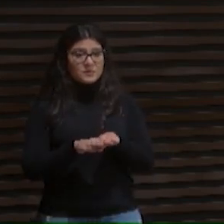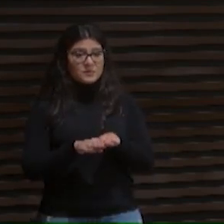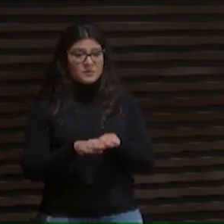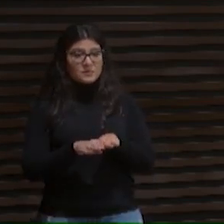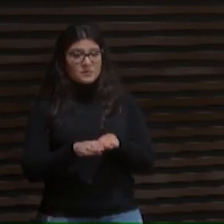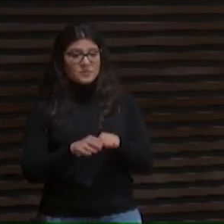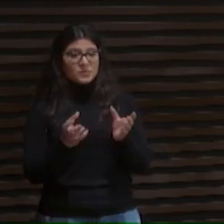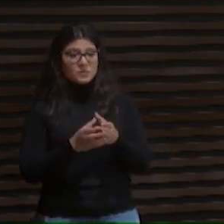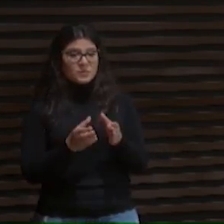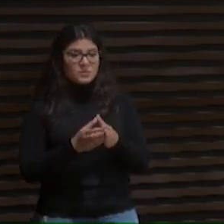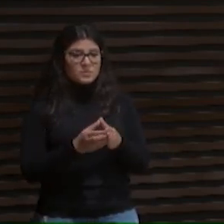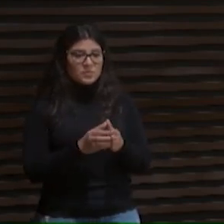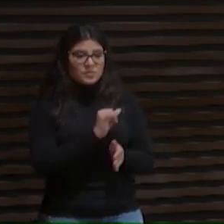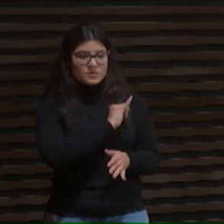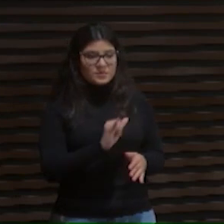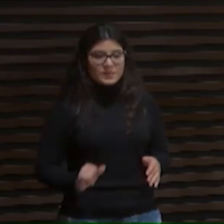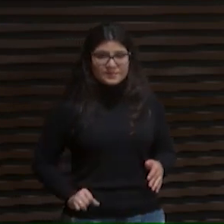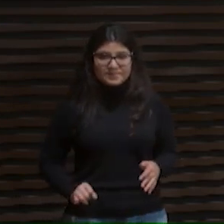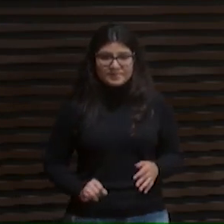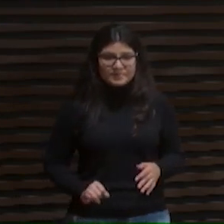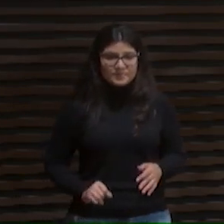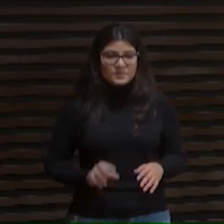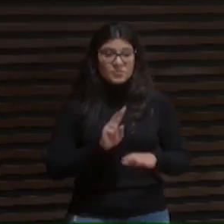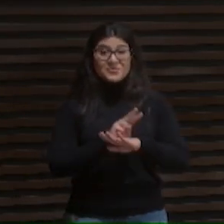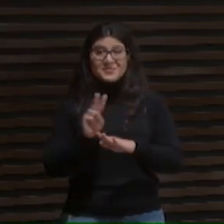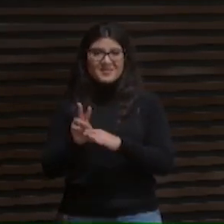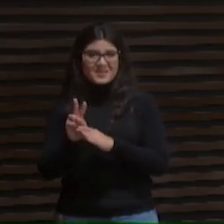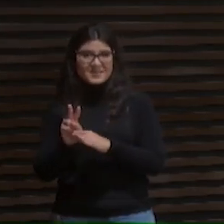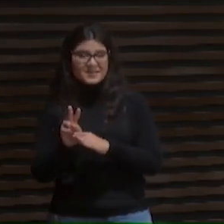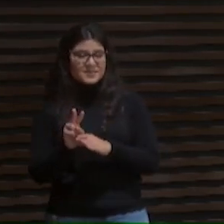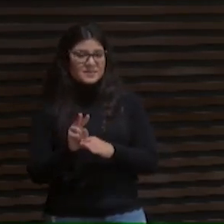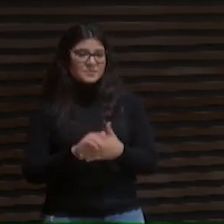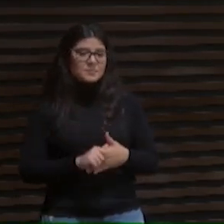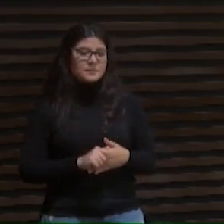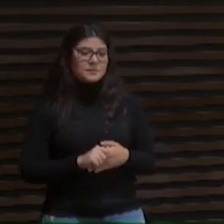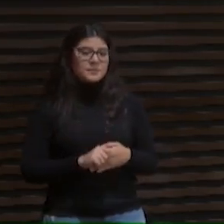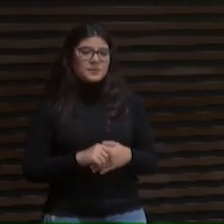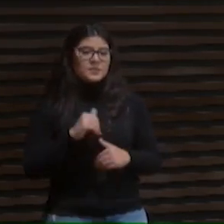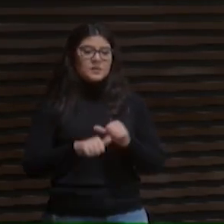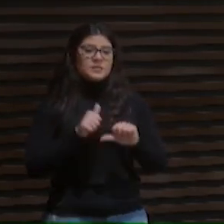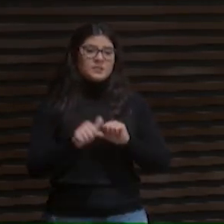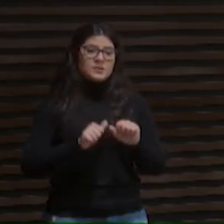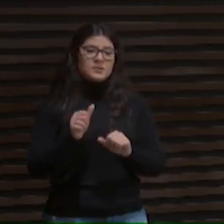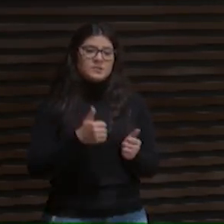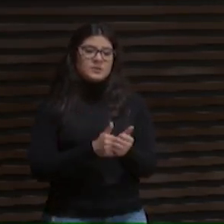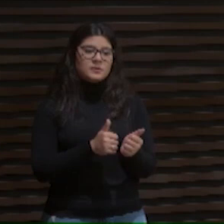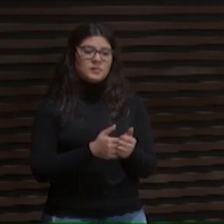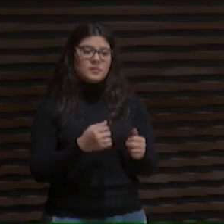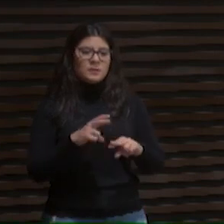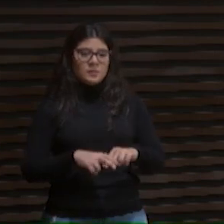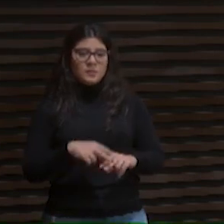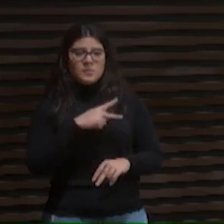ouviu, aqueles guardas que trocavam, acompanhando a prisão domiciliar dele,